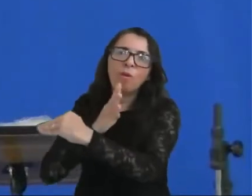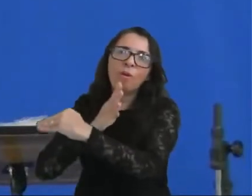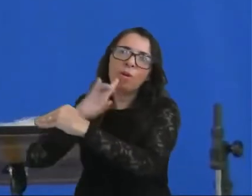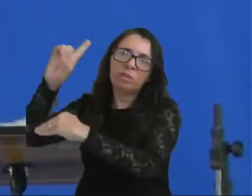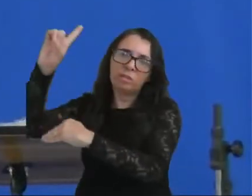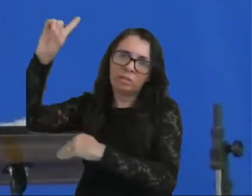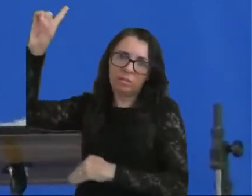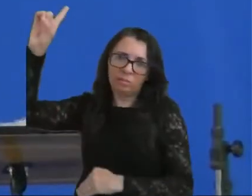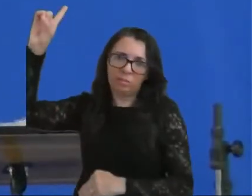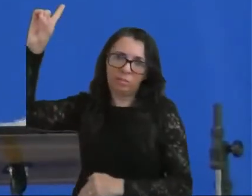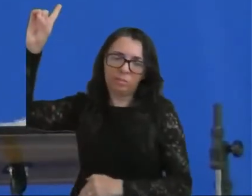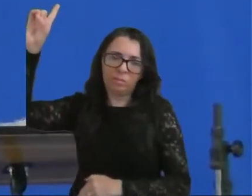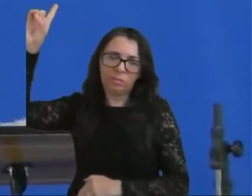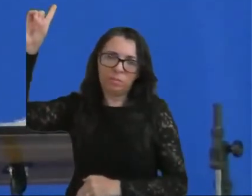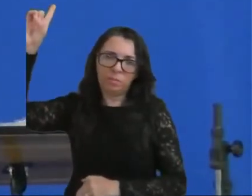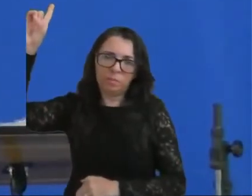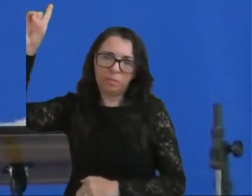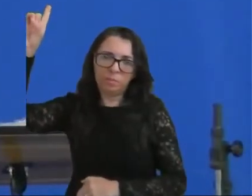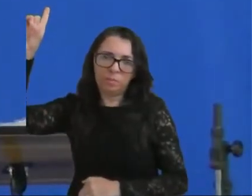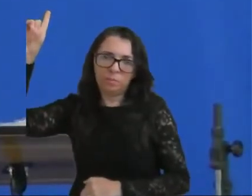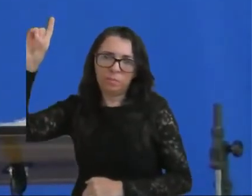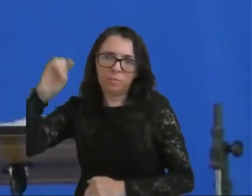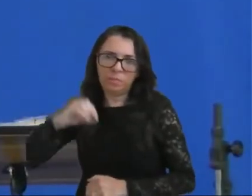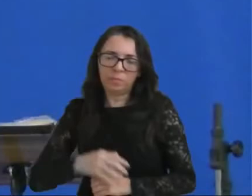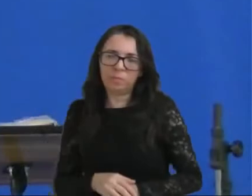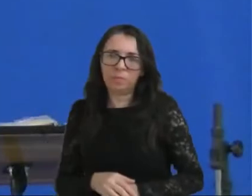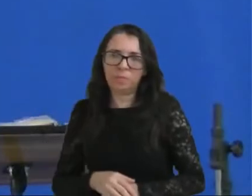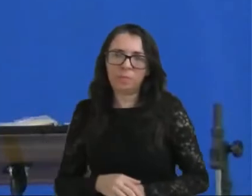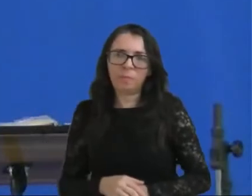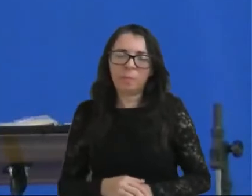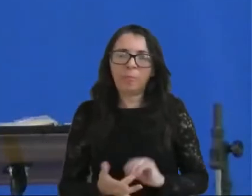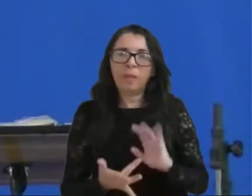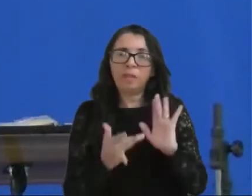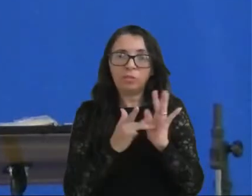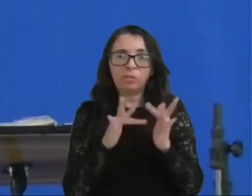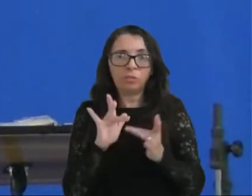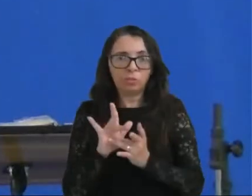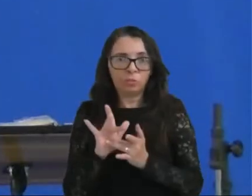O noivo nos dá uma solene advertência.